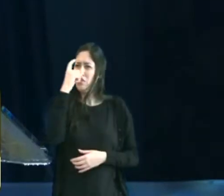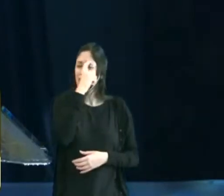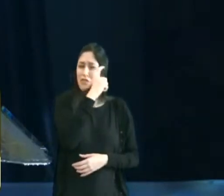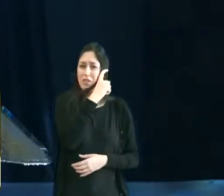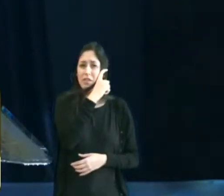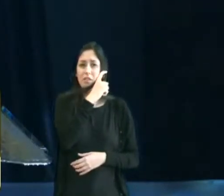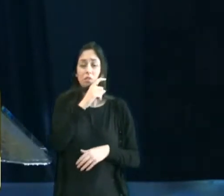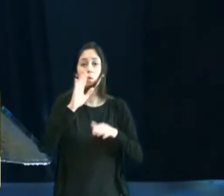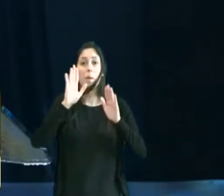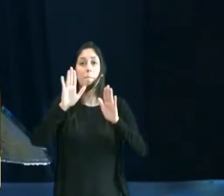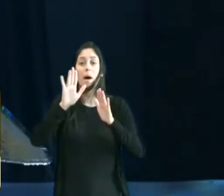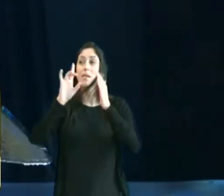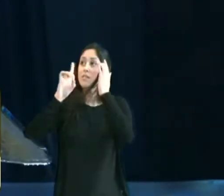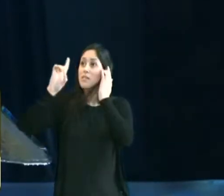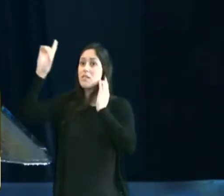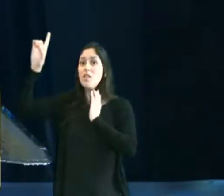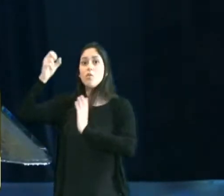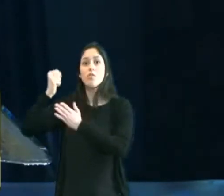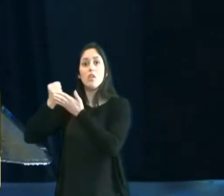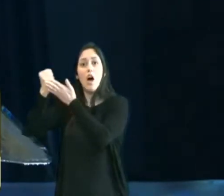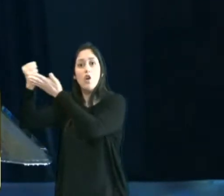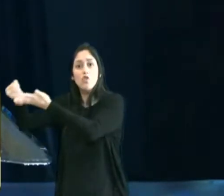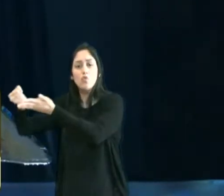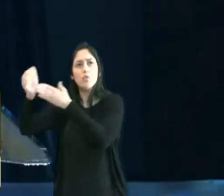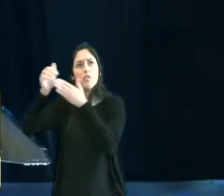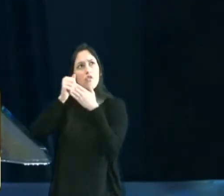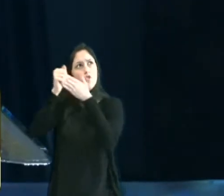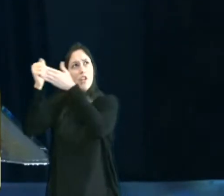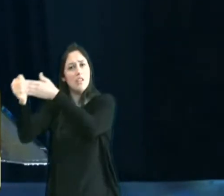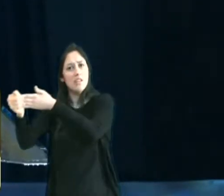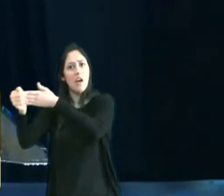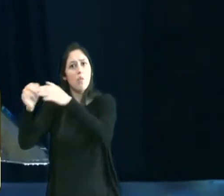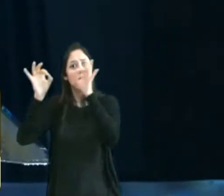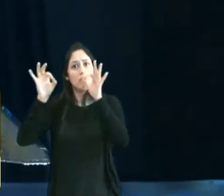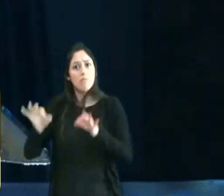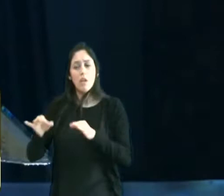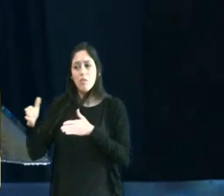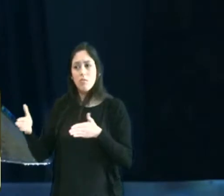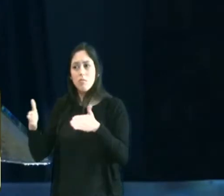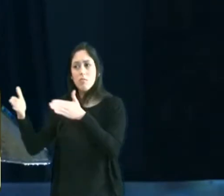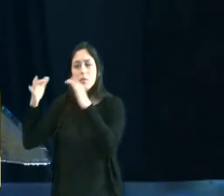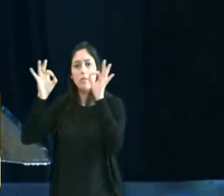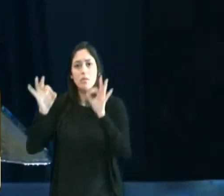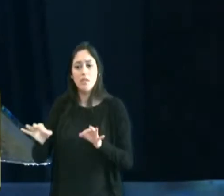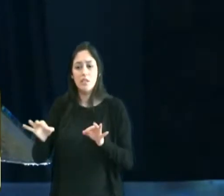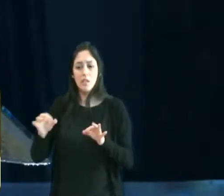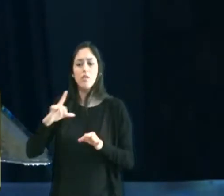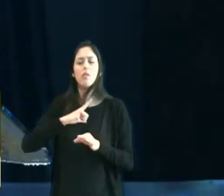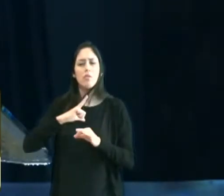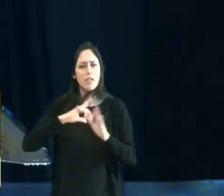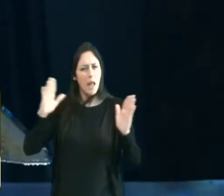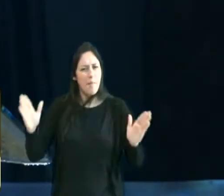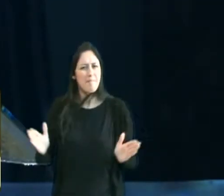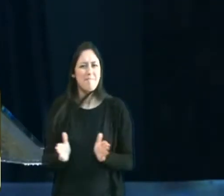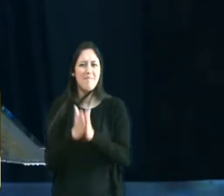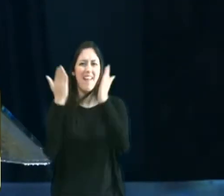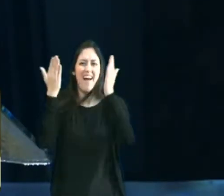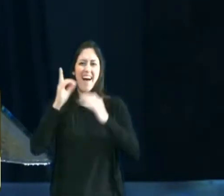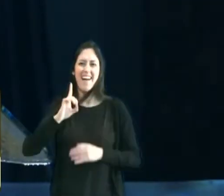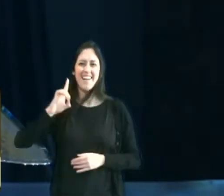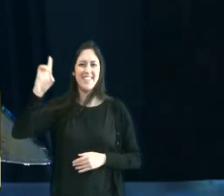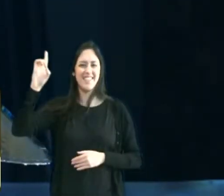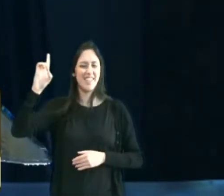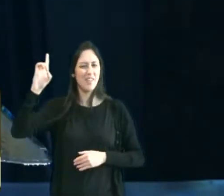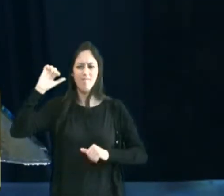o reino, porque quando Deus nos dá uma direção e andamos naquela direção, os milagres de Deus acontecem, essa se transforma